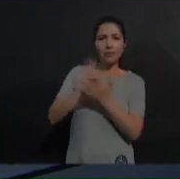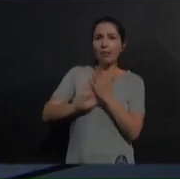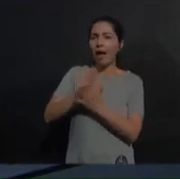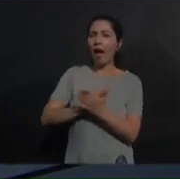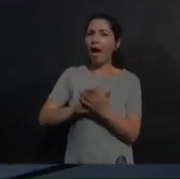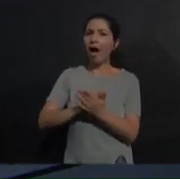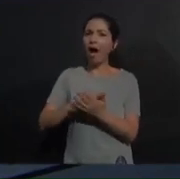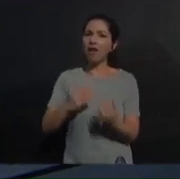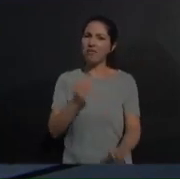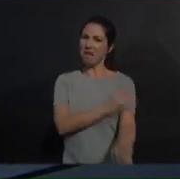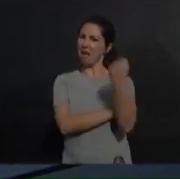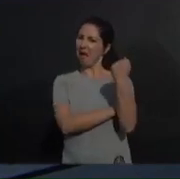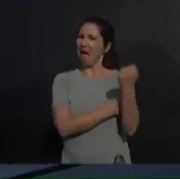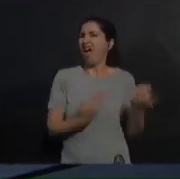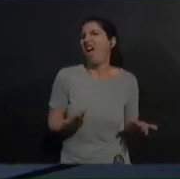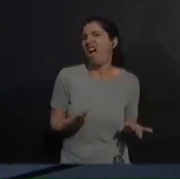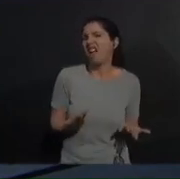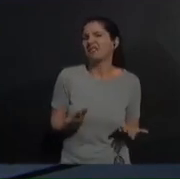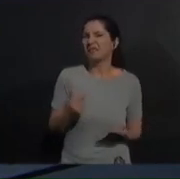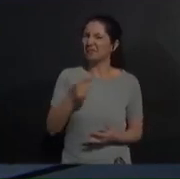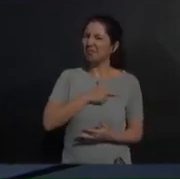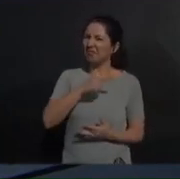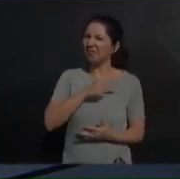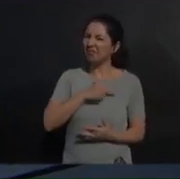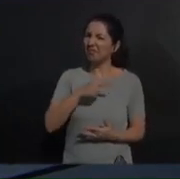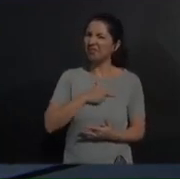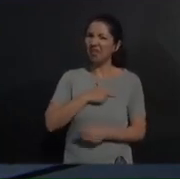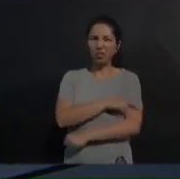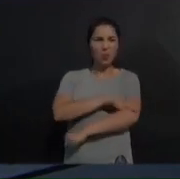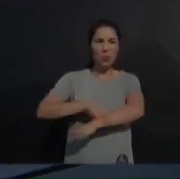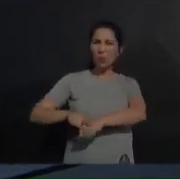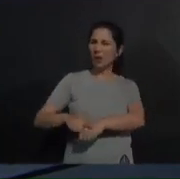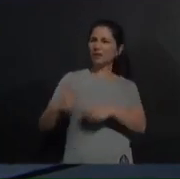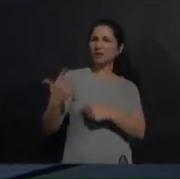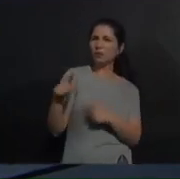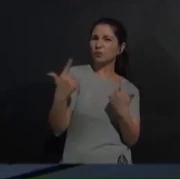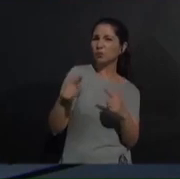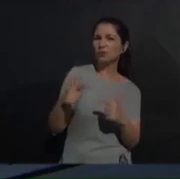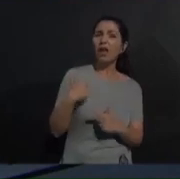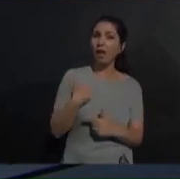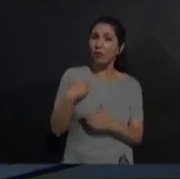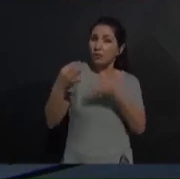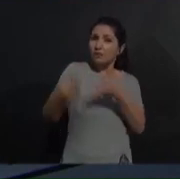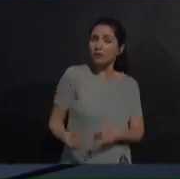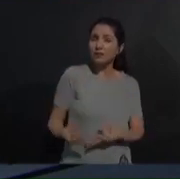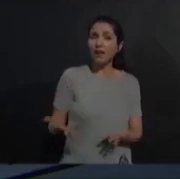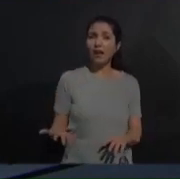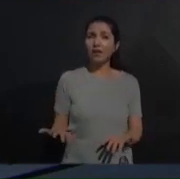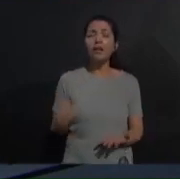que falta de cavalheirismo, que mundo que nós estamos. E eu nem estava errada,